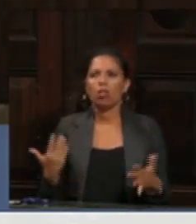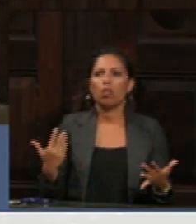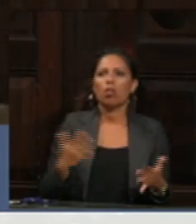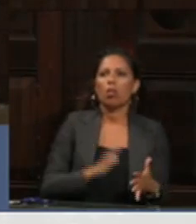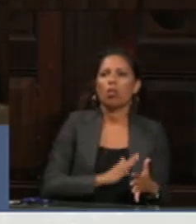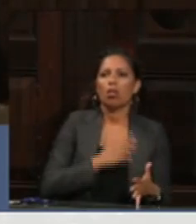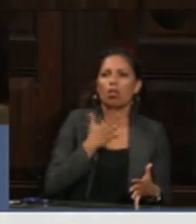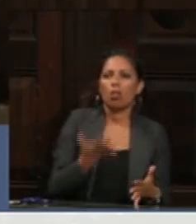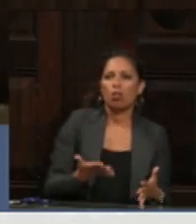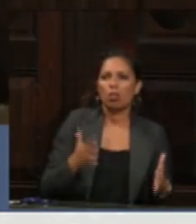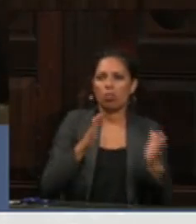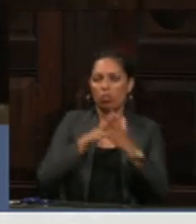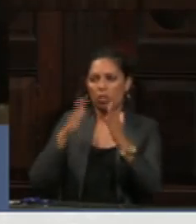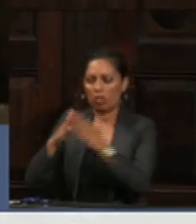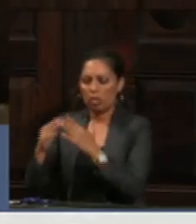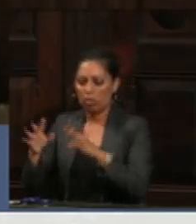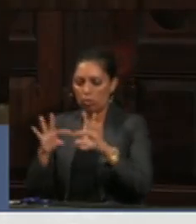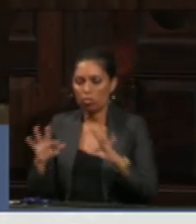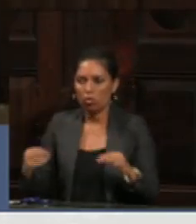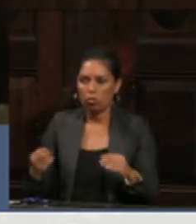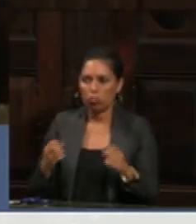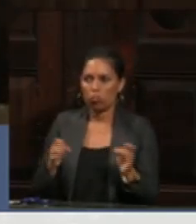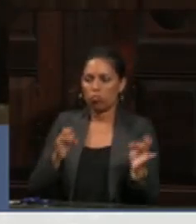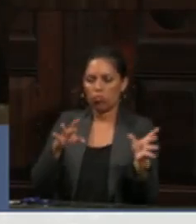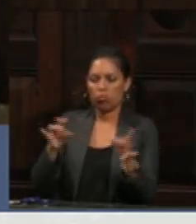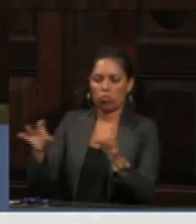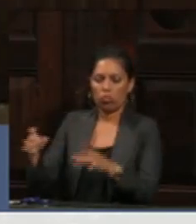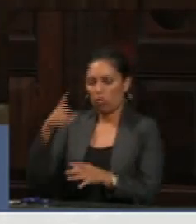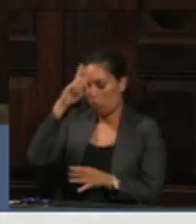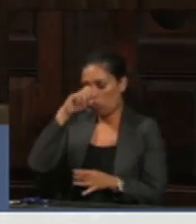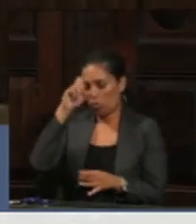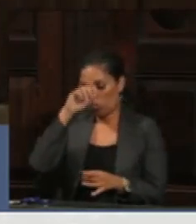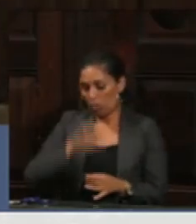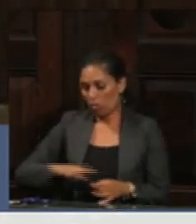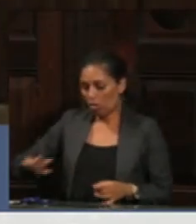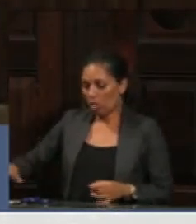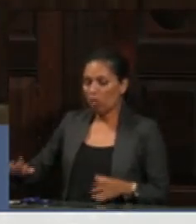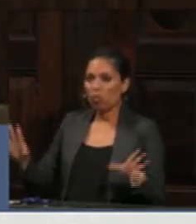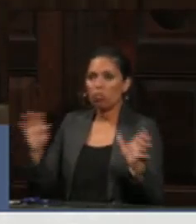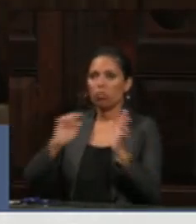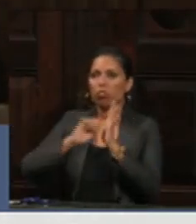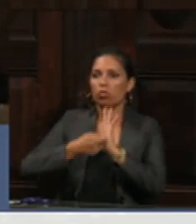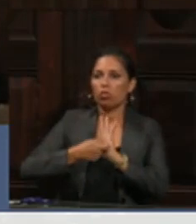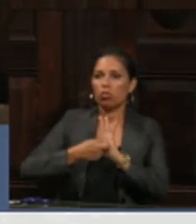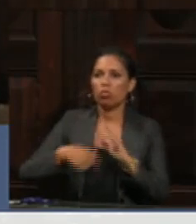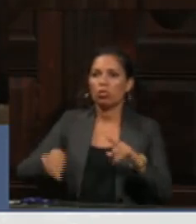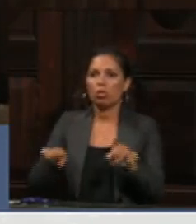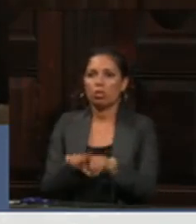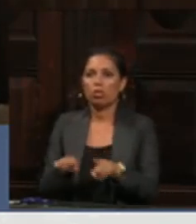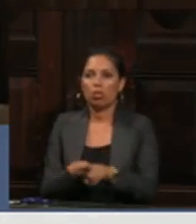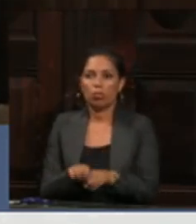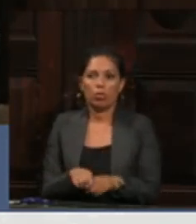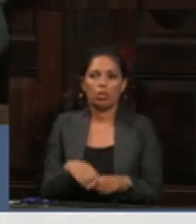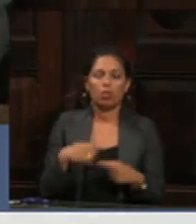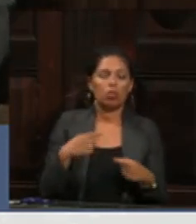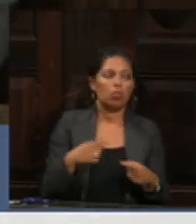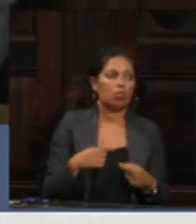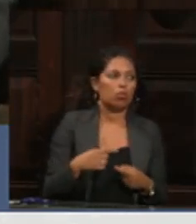grávida, que fechou o Hospital da Criança. que também não